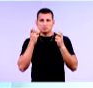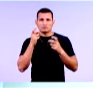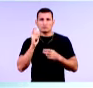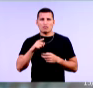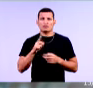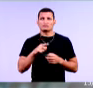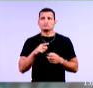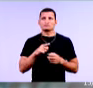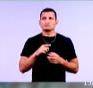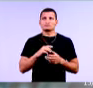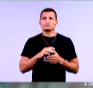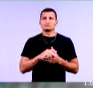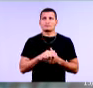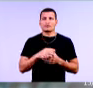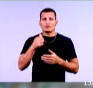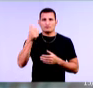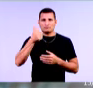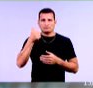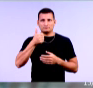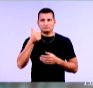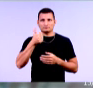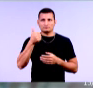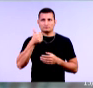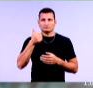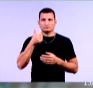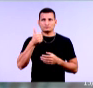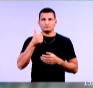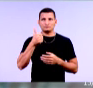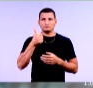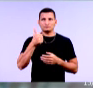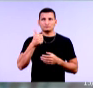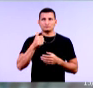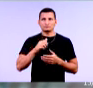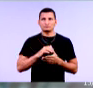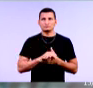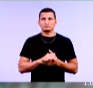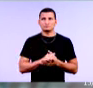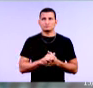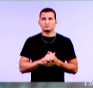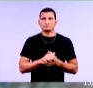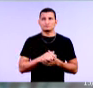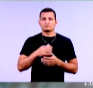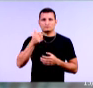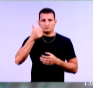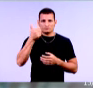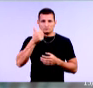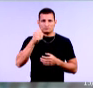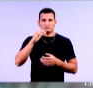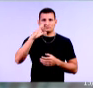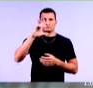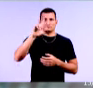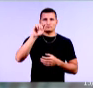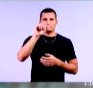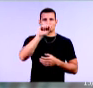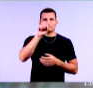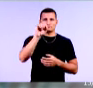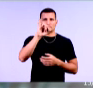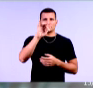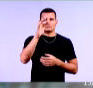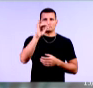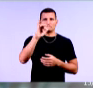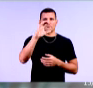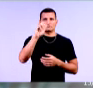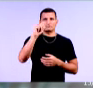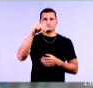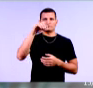né? Primeiro, olha aqui, vou deixar até em vermelho. Primeiro classificamos o objeto